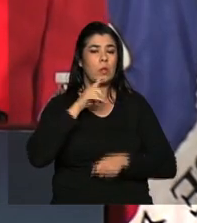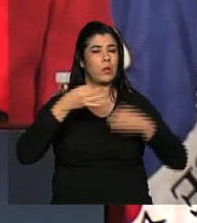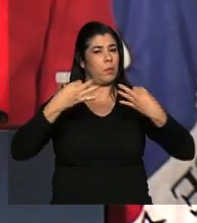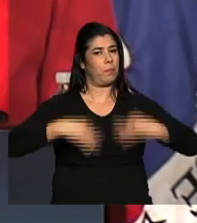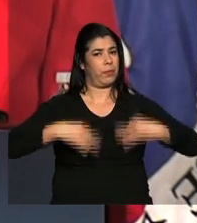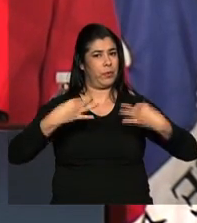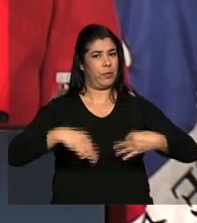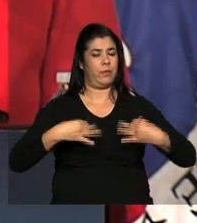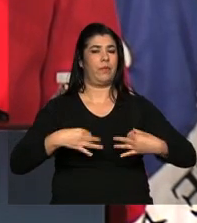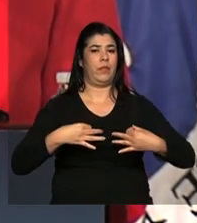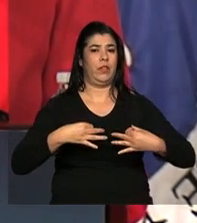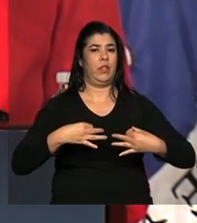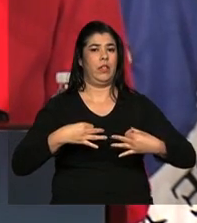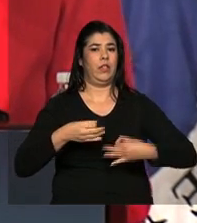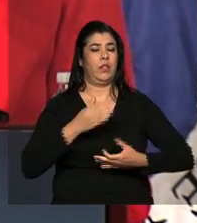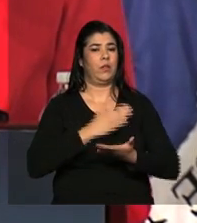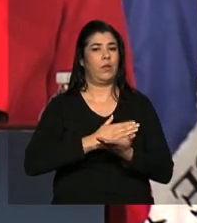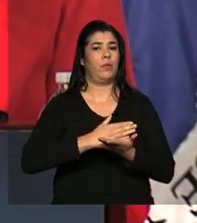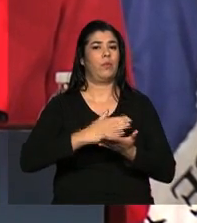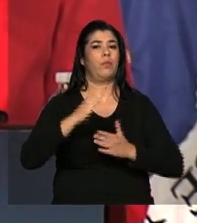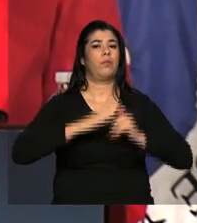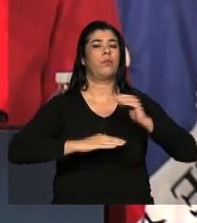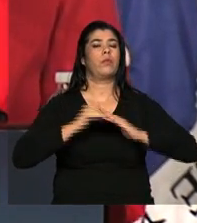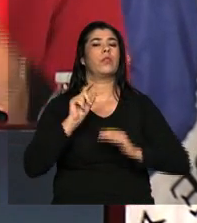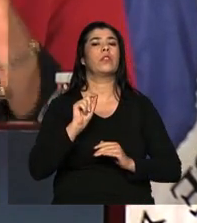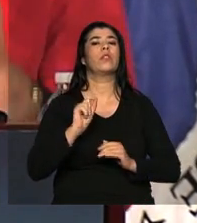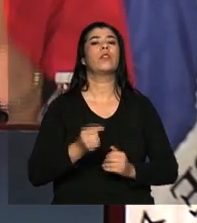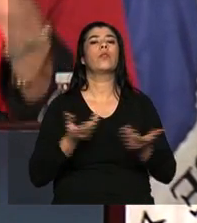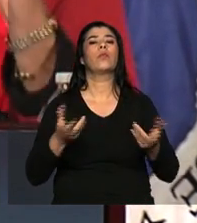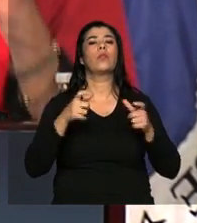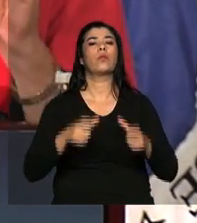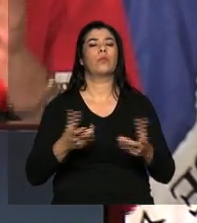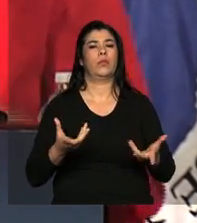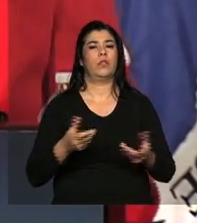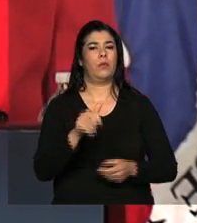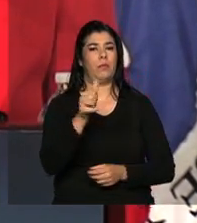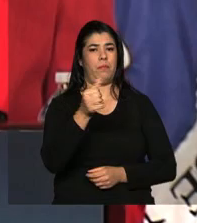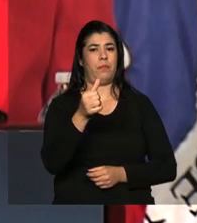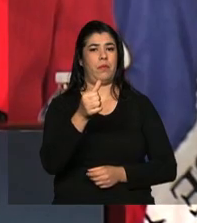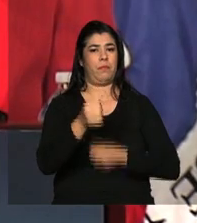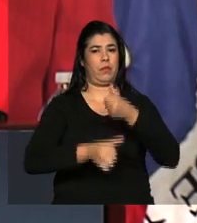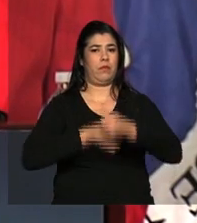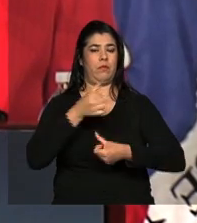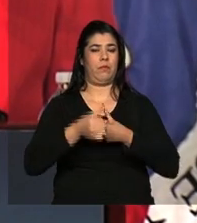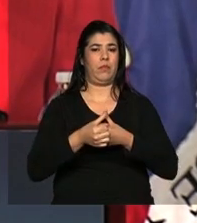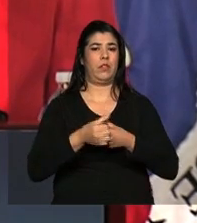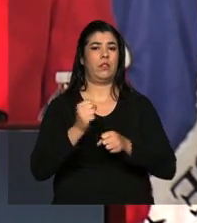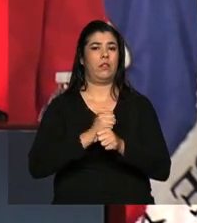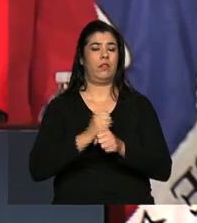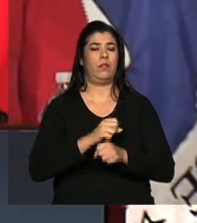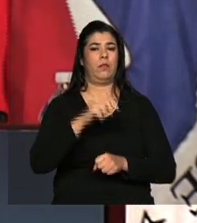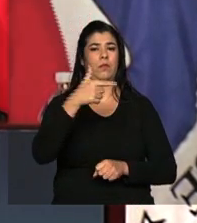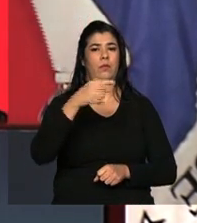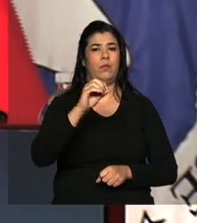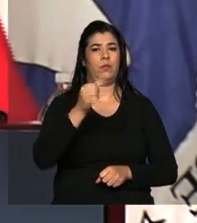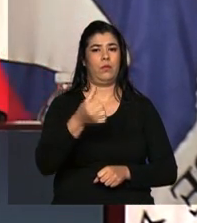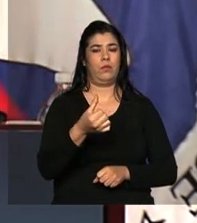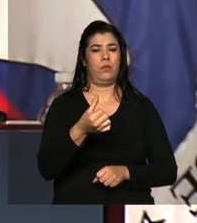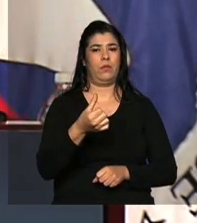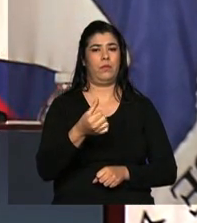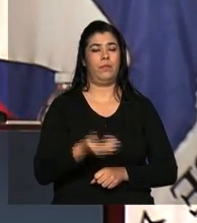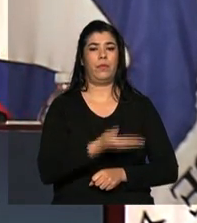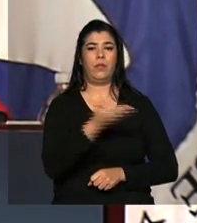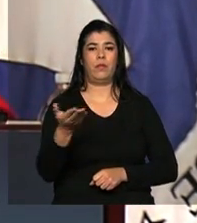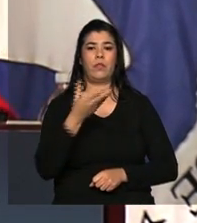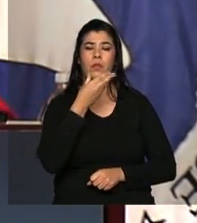perfeito andamento no início do primeiro semestre de 2016.